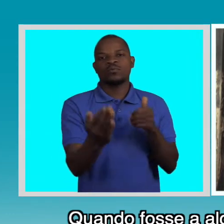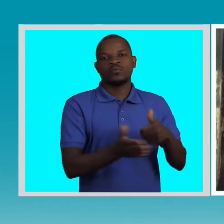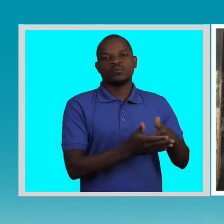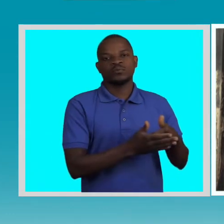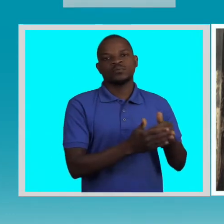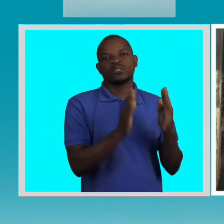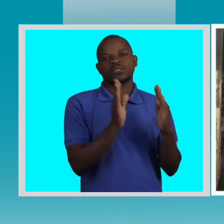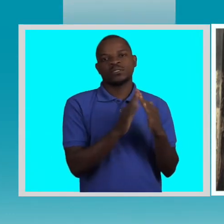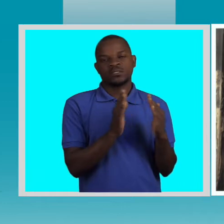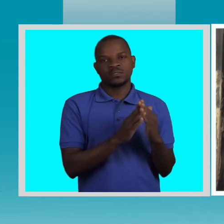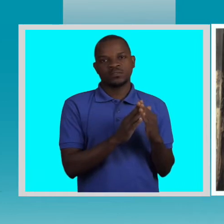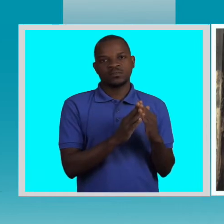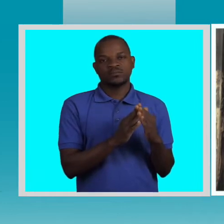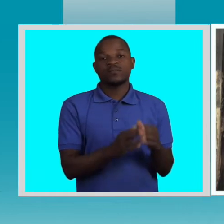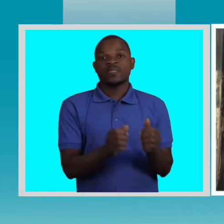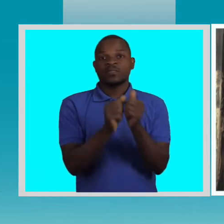amanhã.